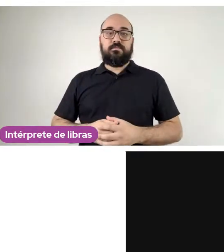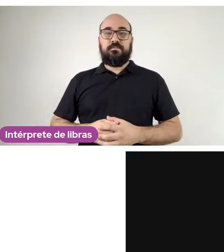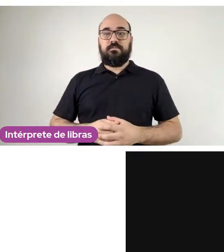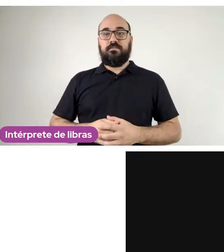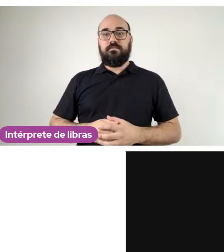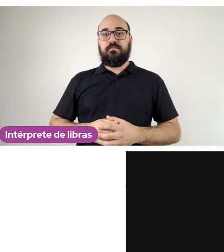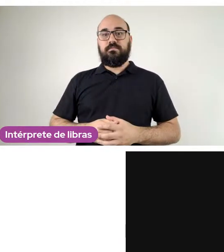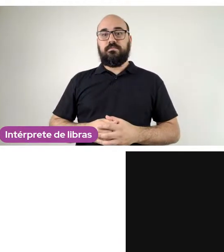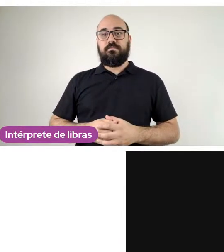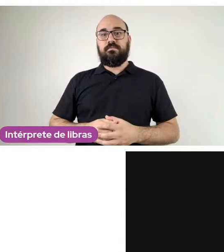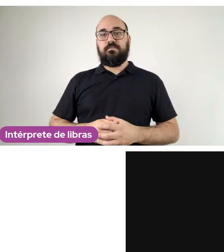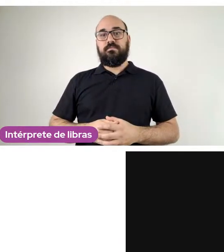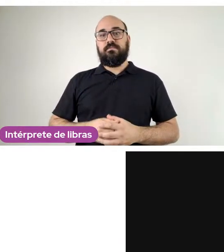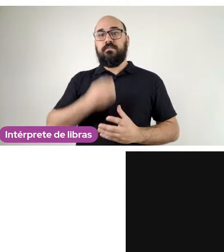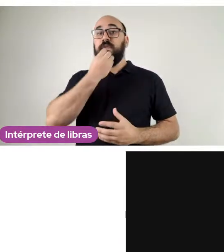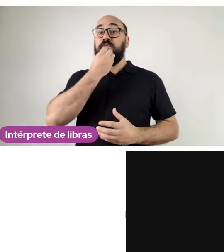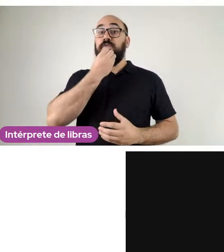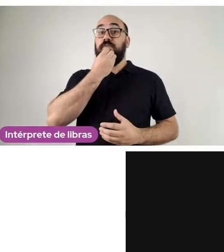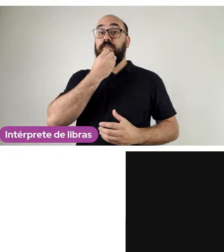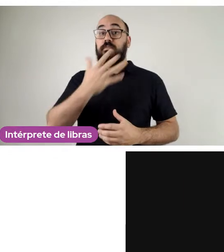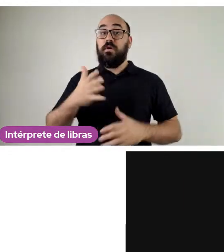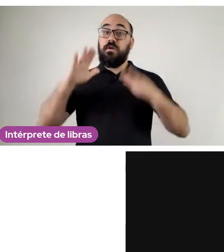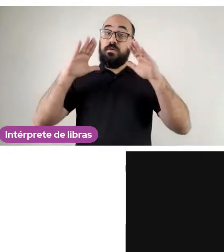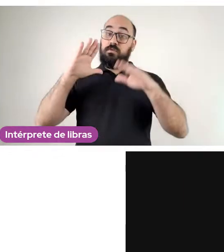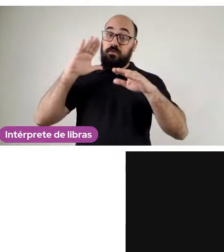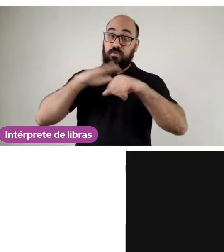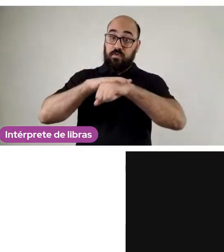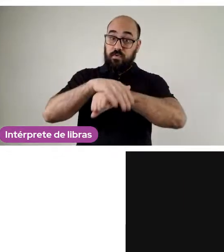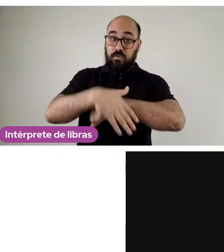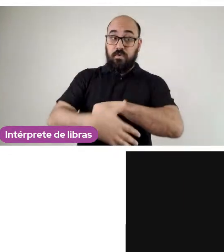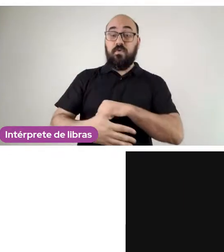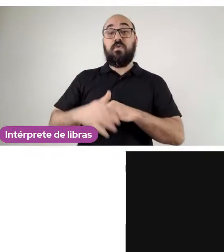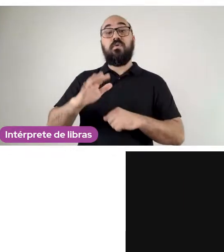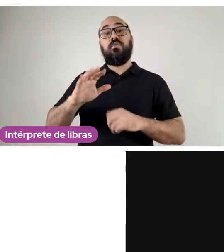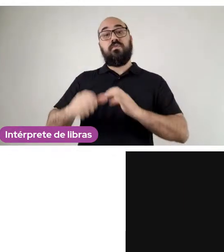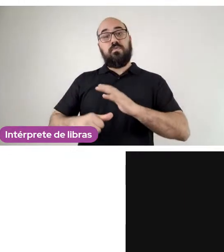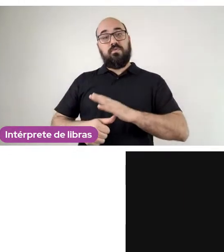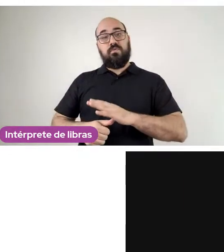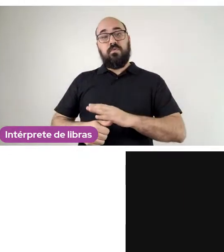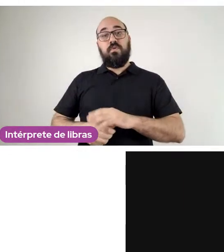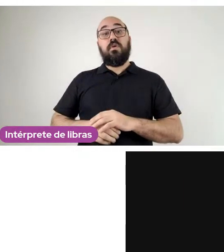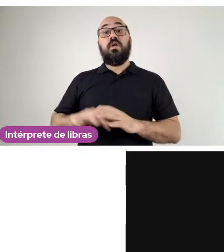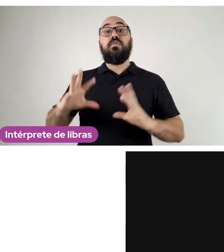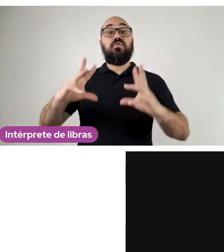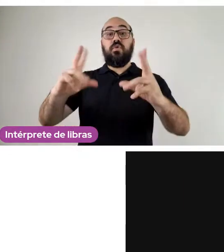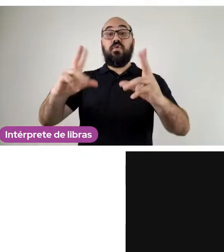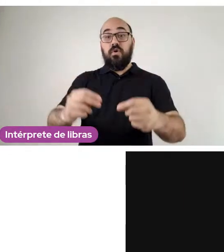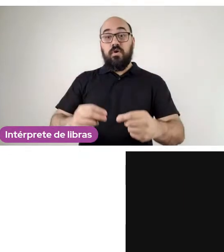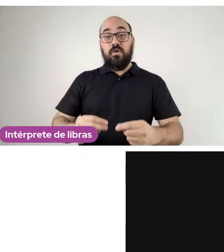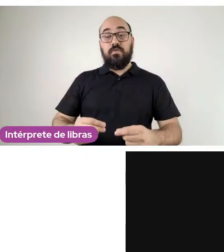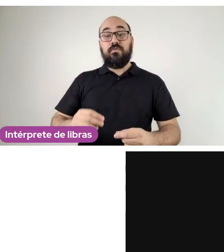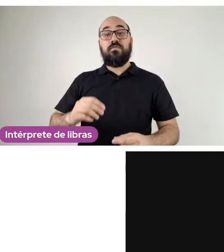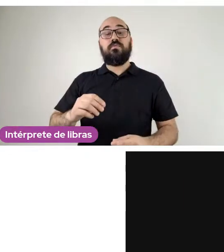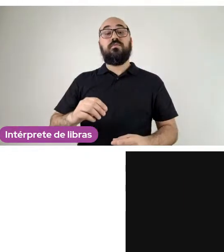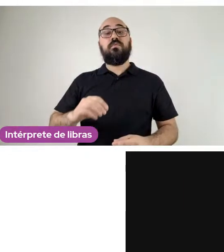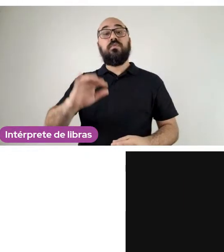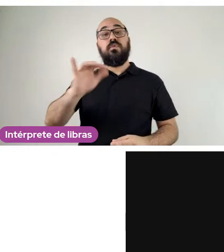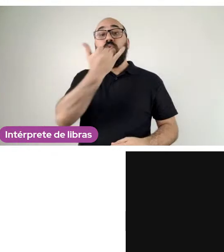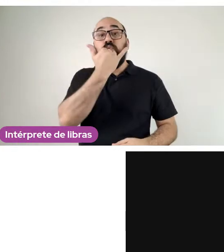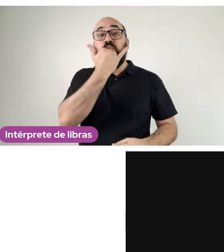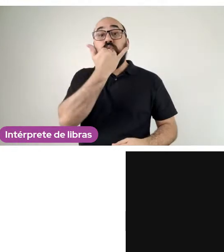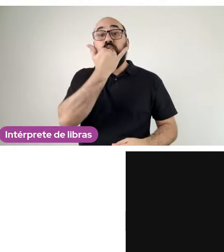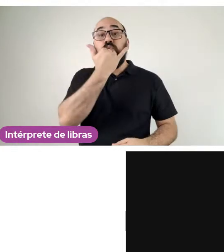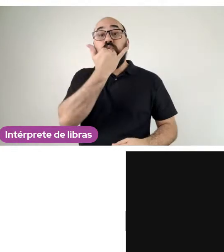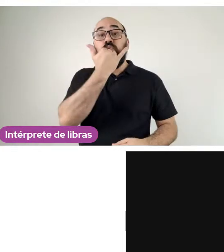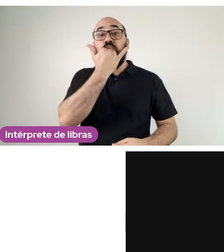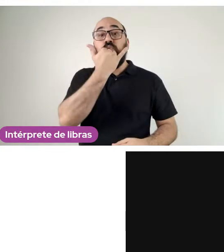Bom, boa noite, né? A todos e todas e todes. Eu acho que a câmera, não sei se ela está fechada, porque você